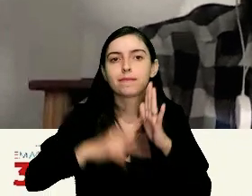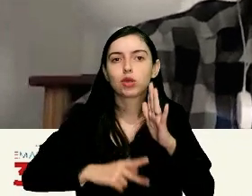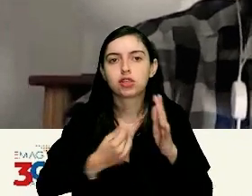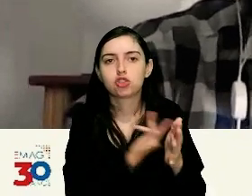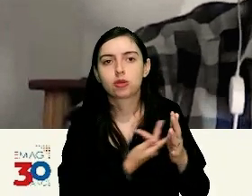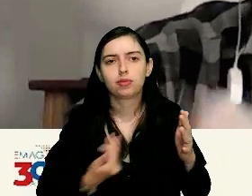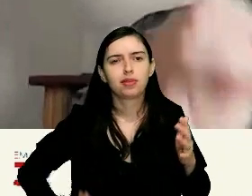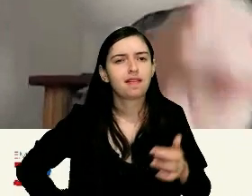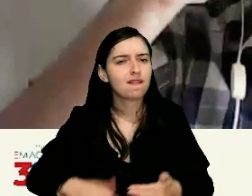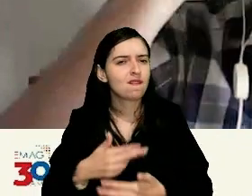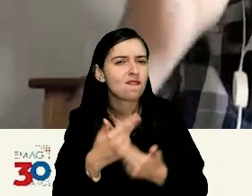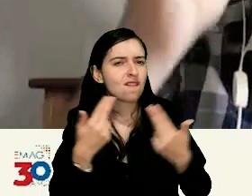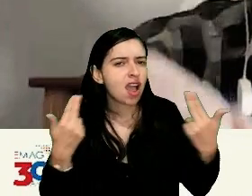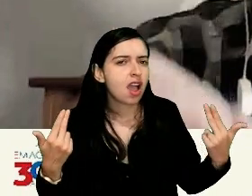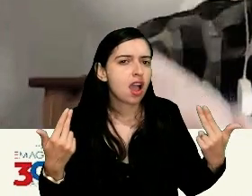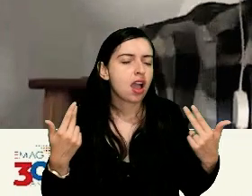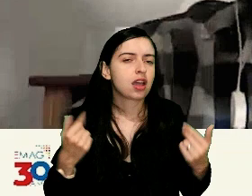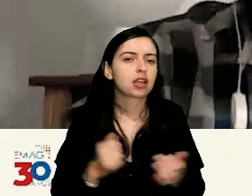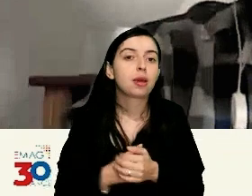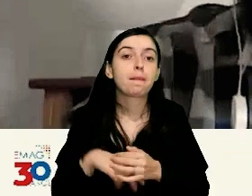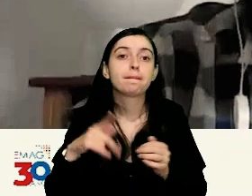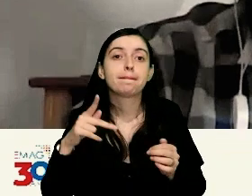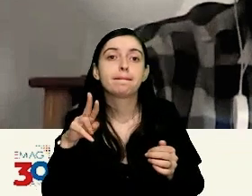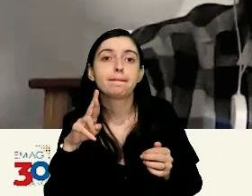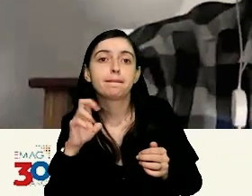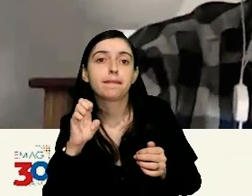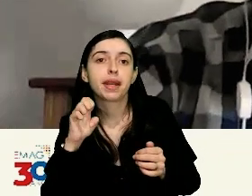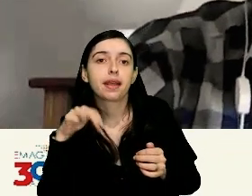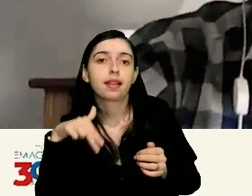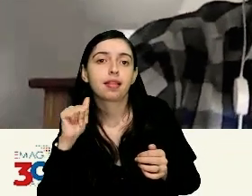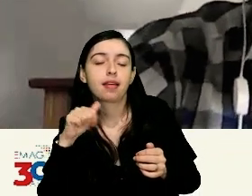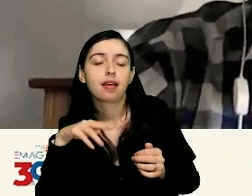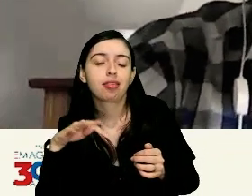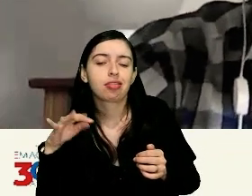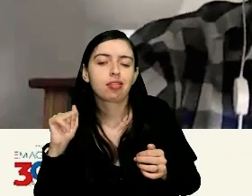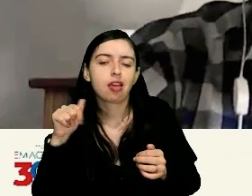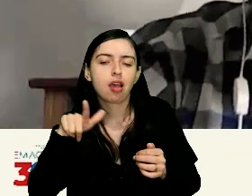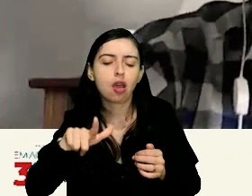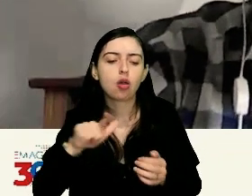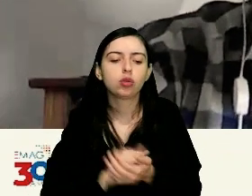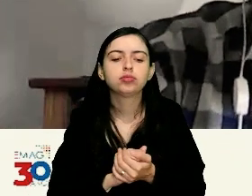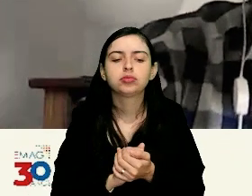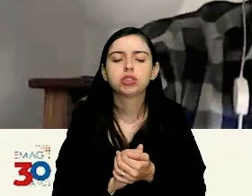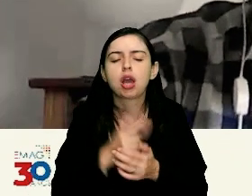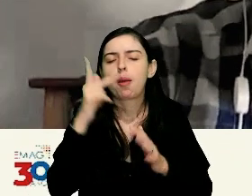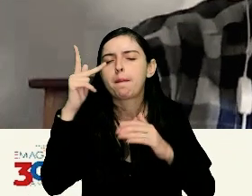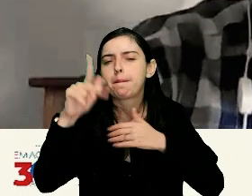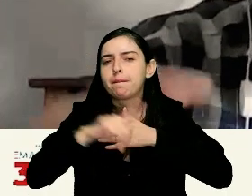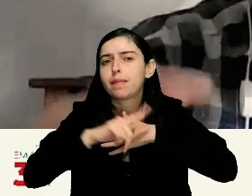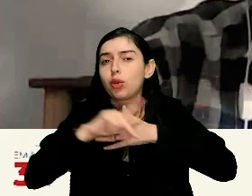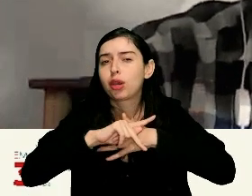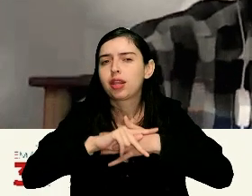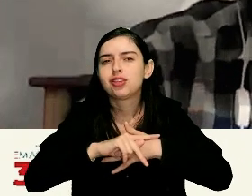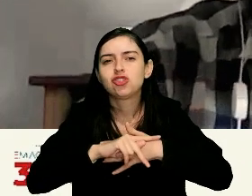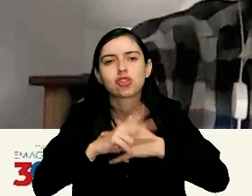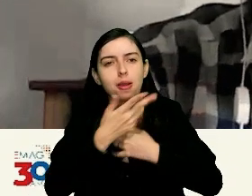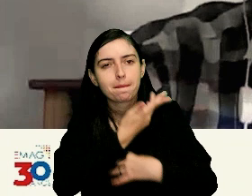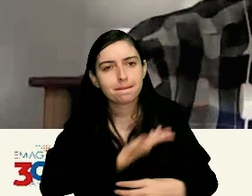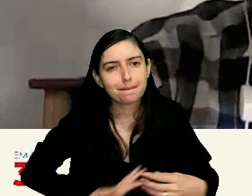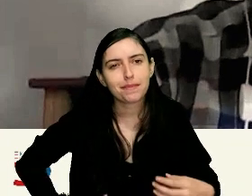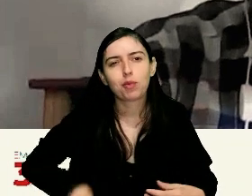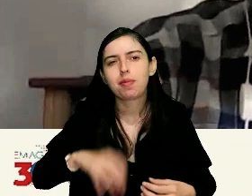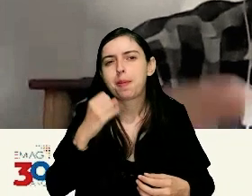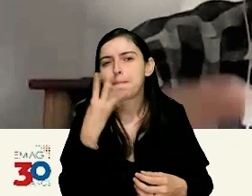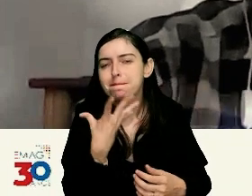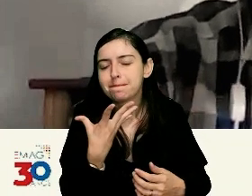do parceiro é uma política pública incrível que existe desde a década de 90 e é muito mal implementada ainda. Lei do